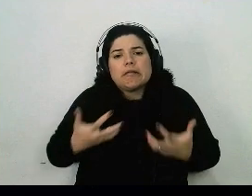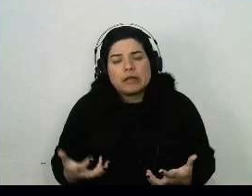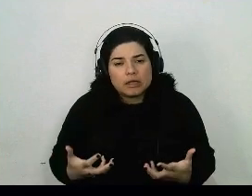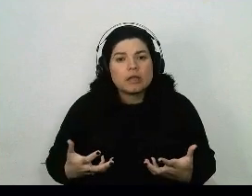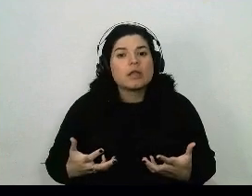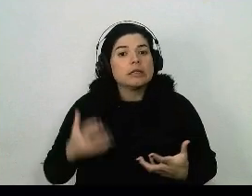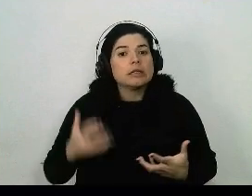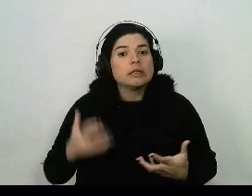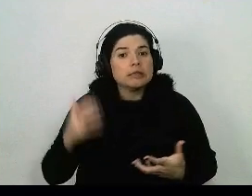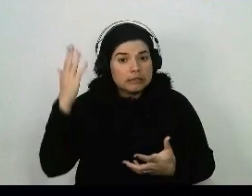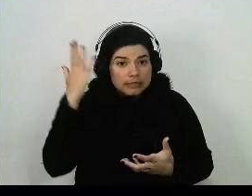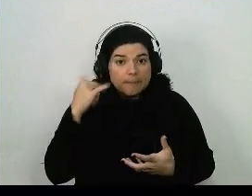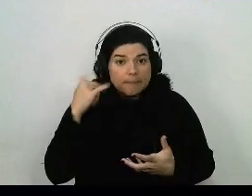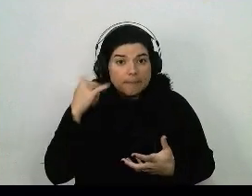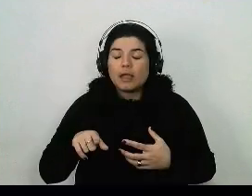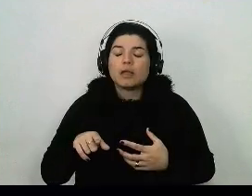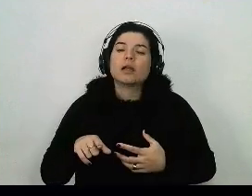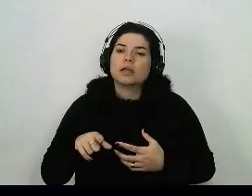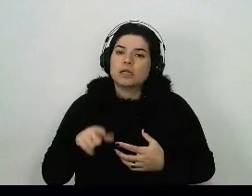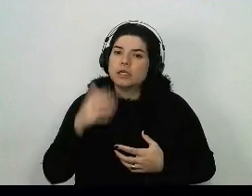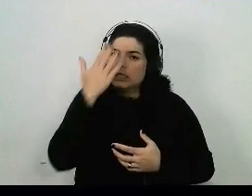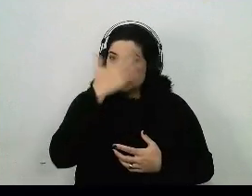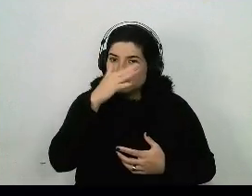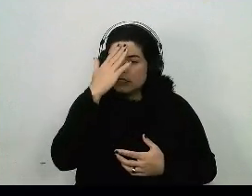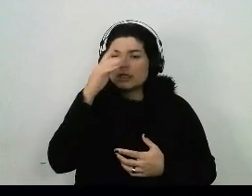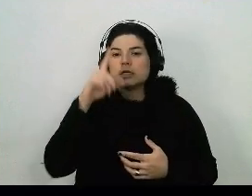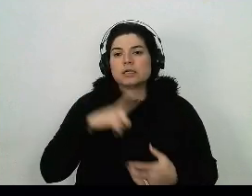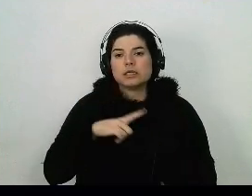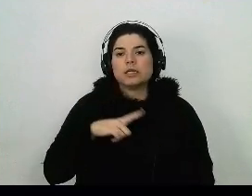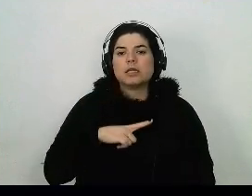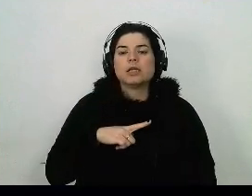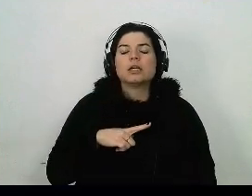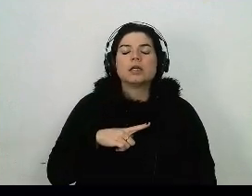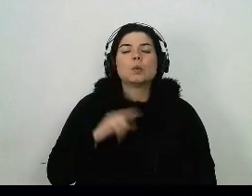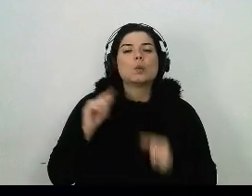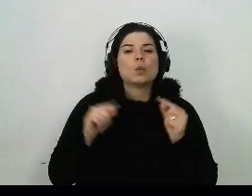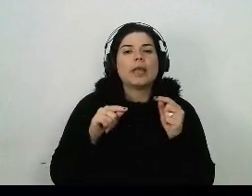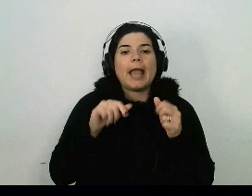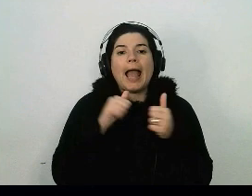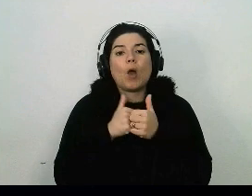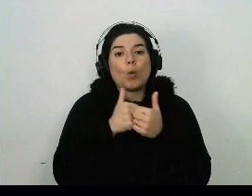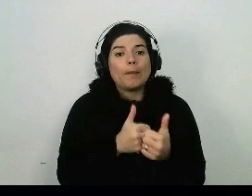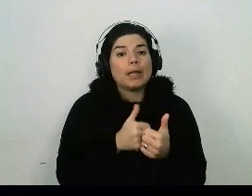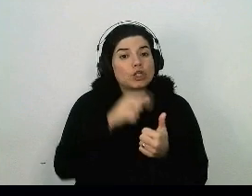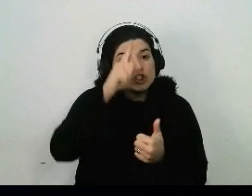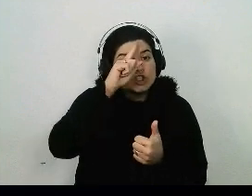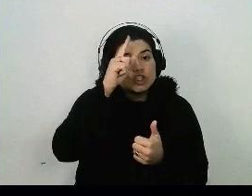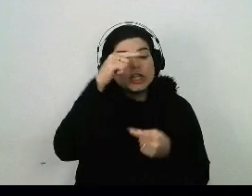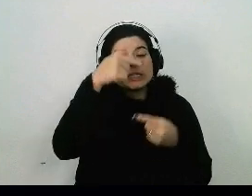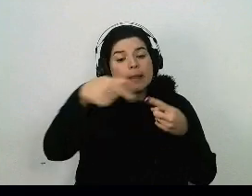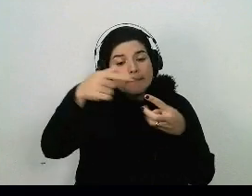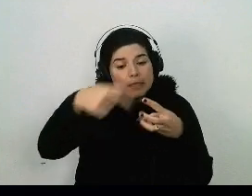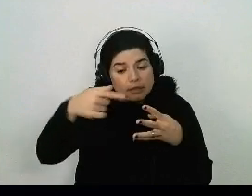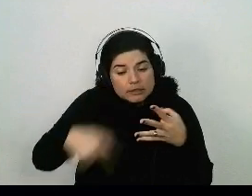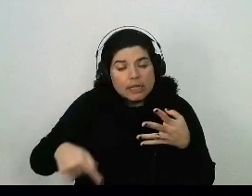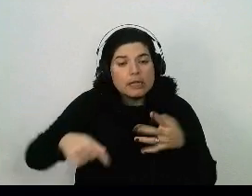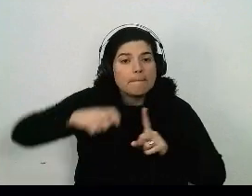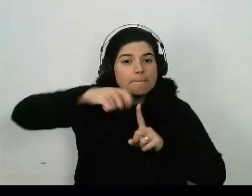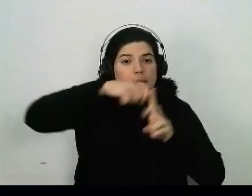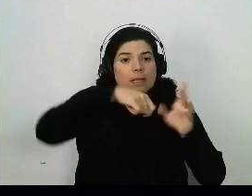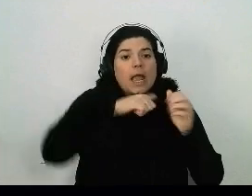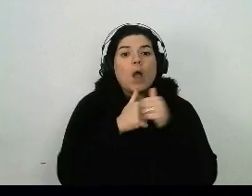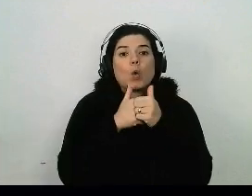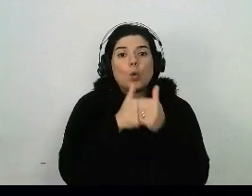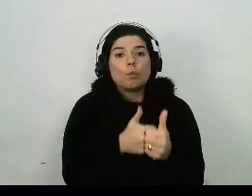lança num score card para fazer acompanhamento dia a dia semana mês a mês e ver como esses indicadores estão